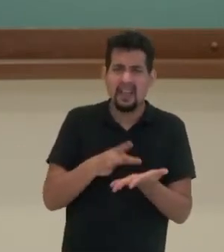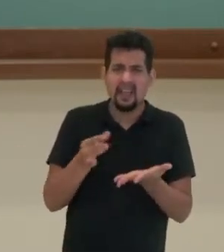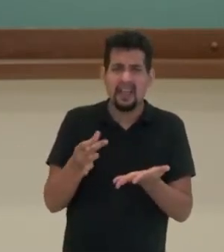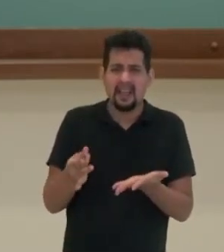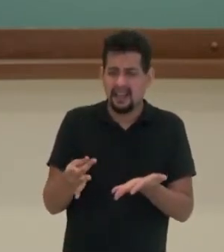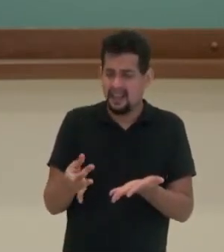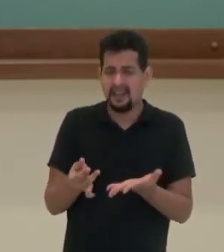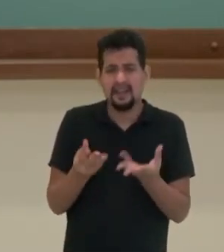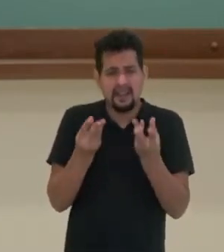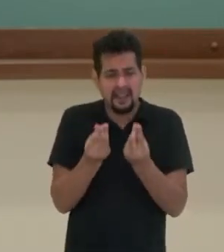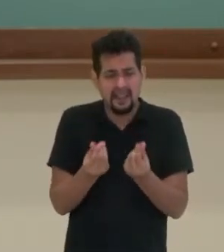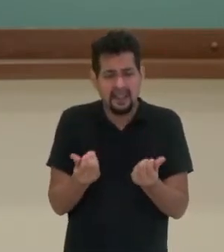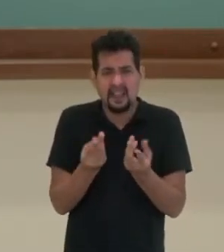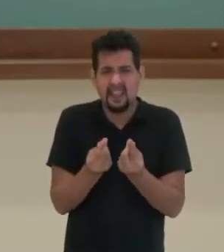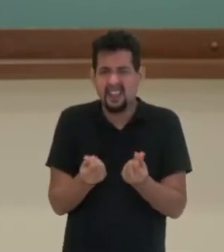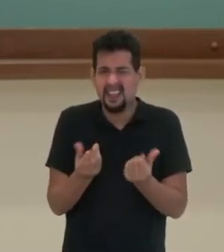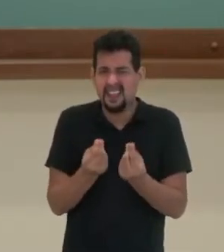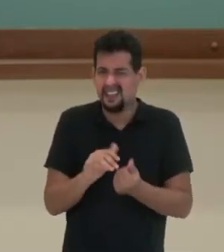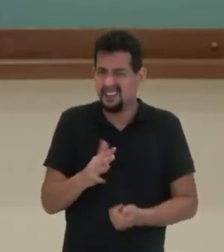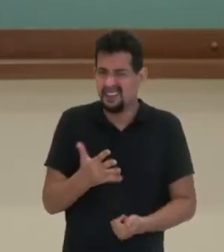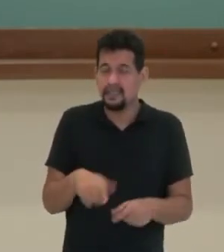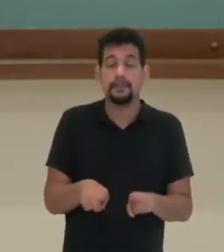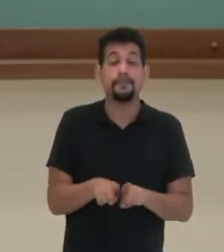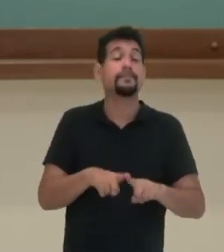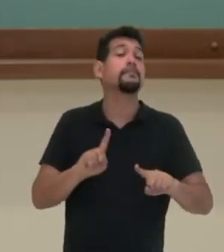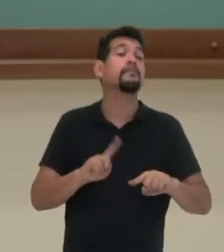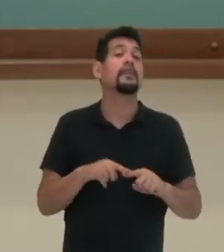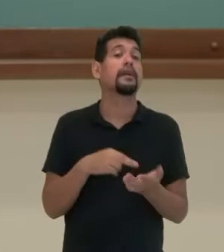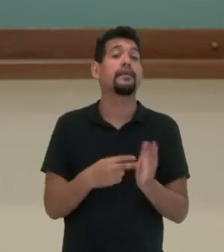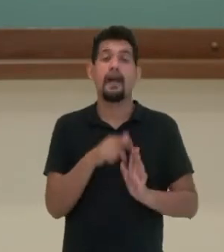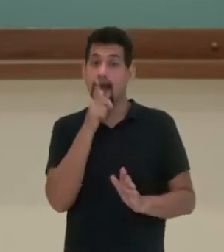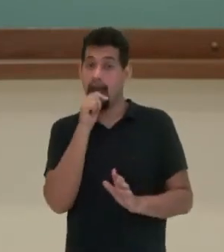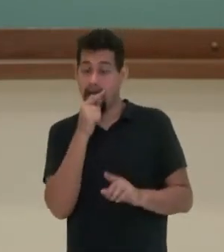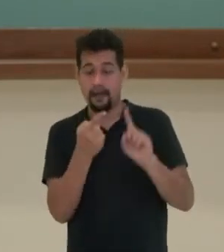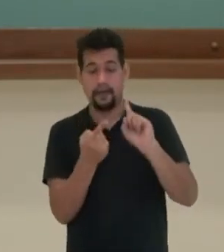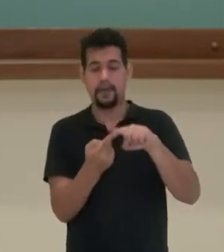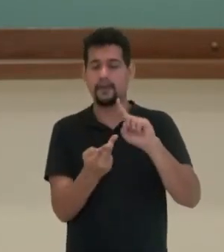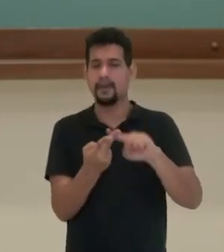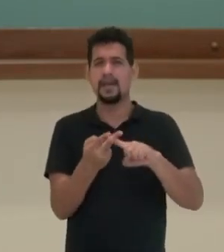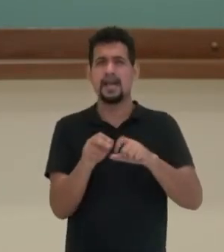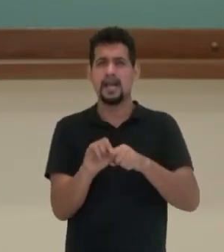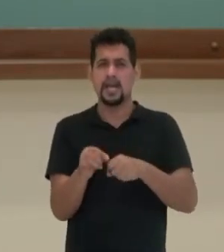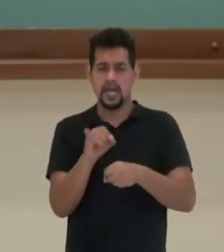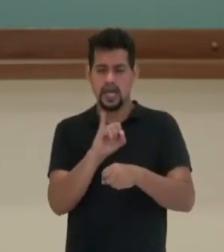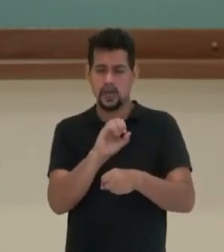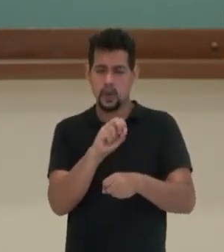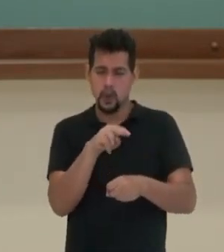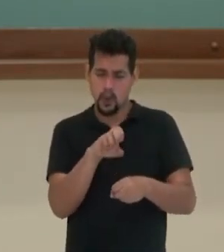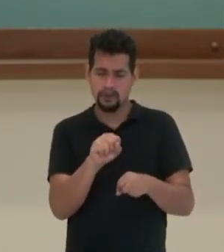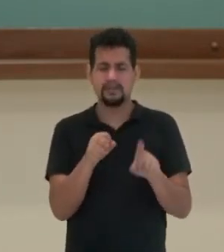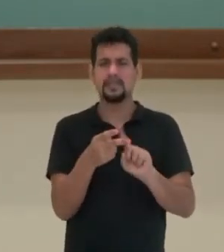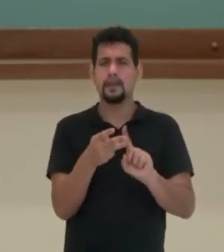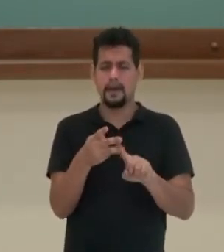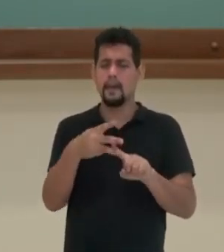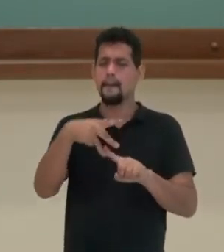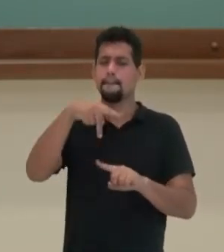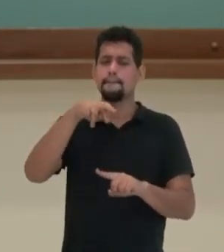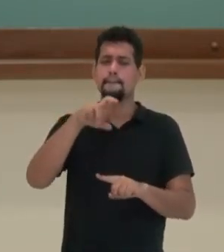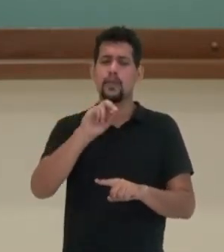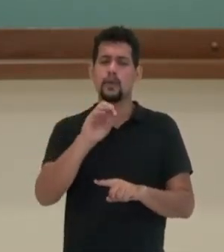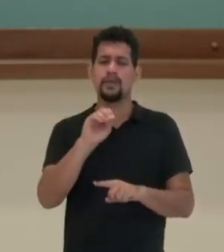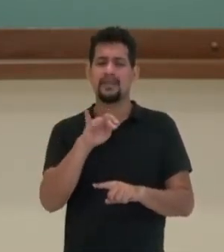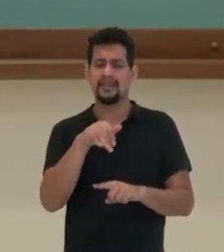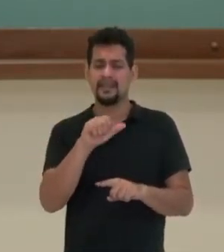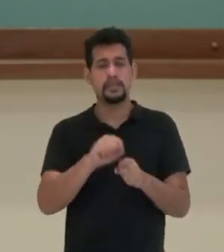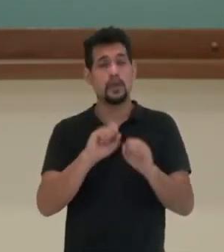uma consistência desse jeito, né? Ele é formado por água, íons, proteínas, né? E ele é que vai estar